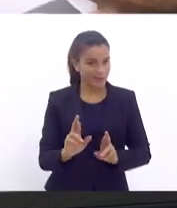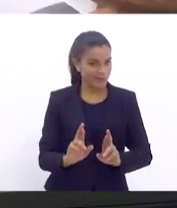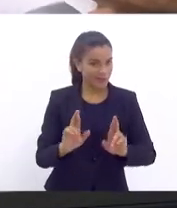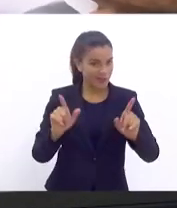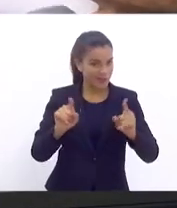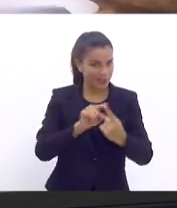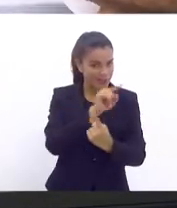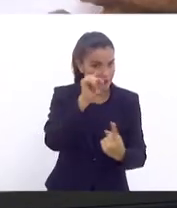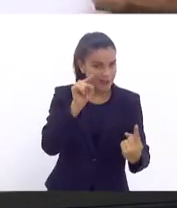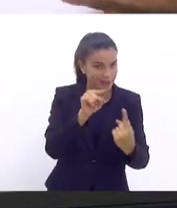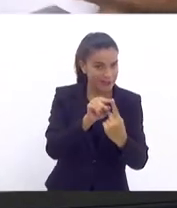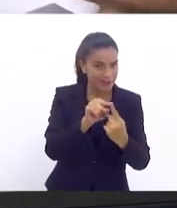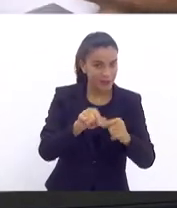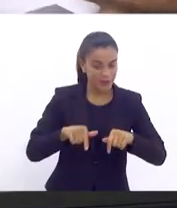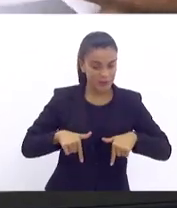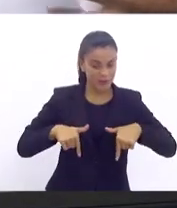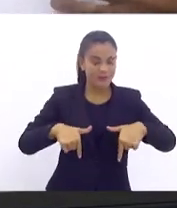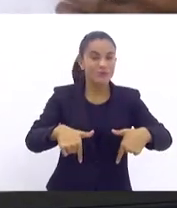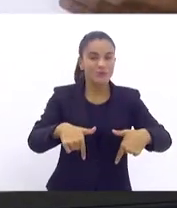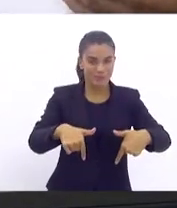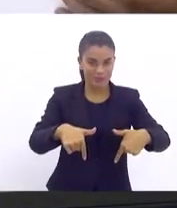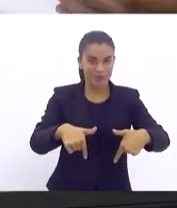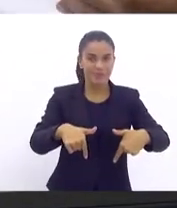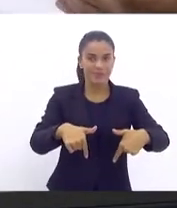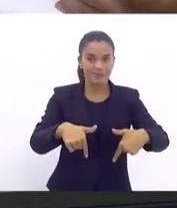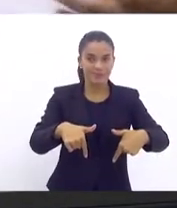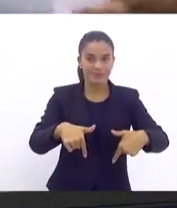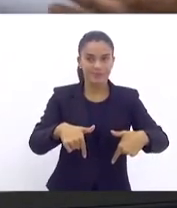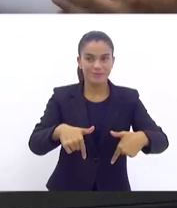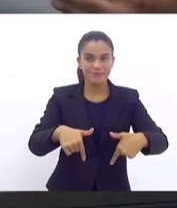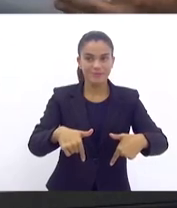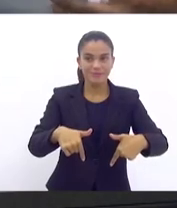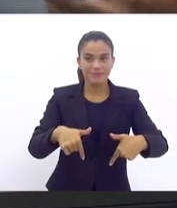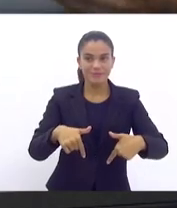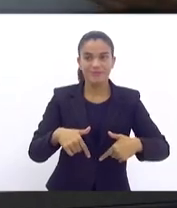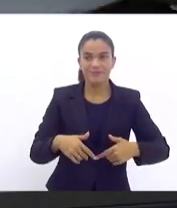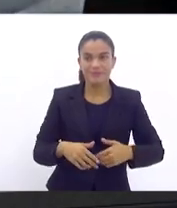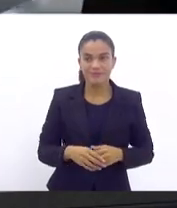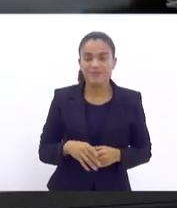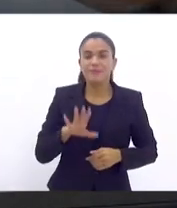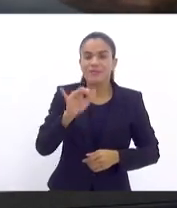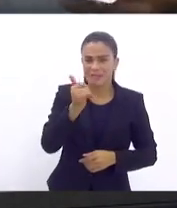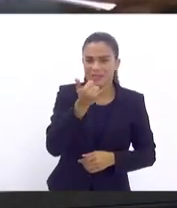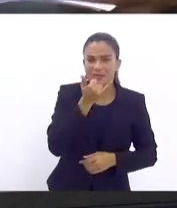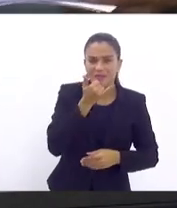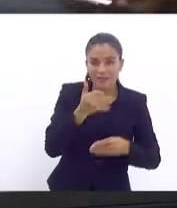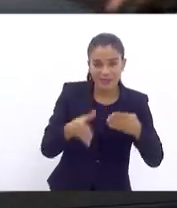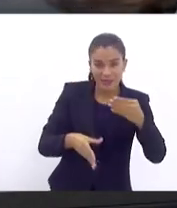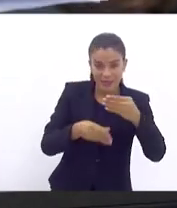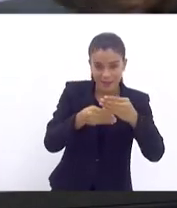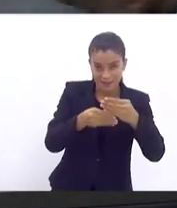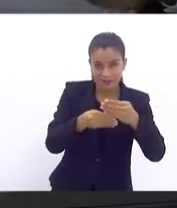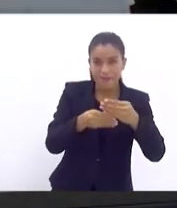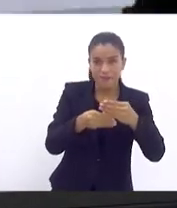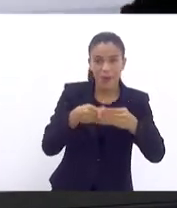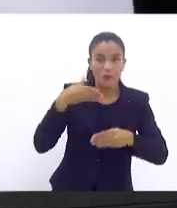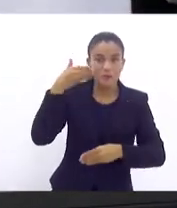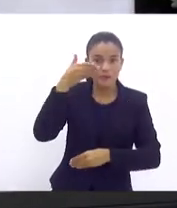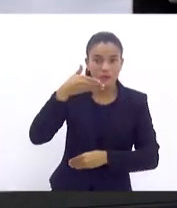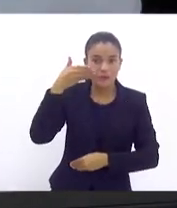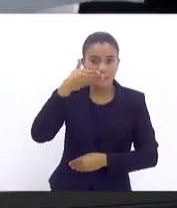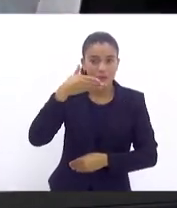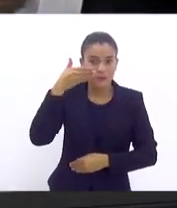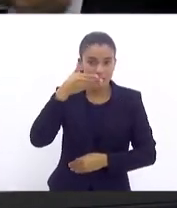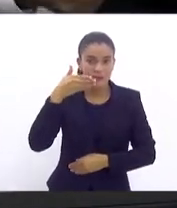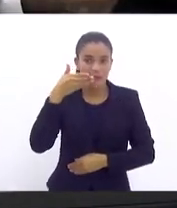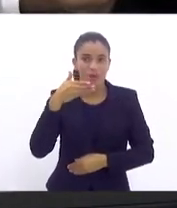a intenção e o gesto né quer dizer eu fiquei me feliz se você me permite uma parte me filia ao seu discurso até